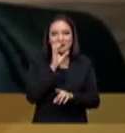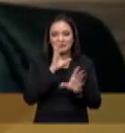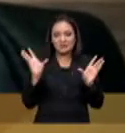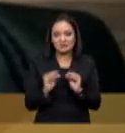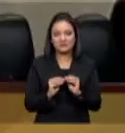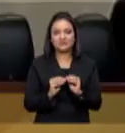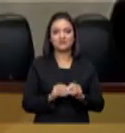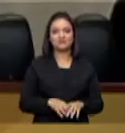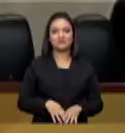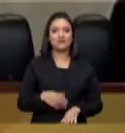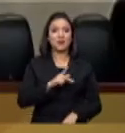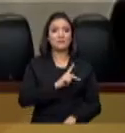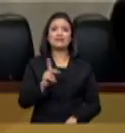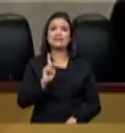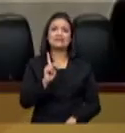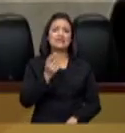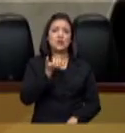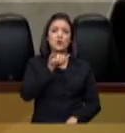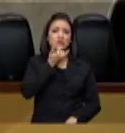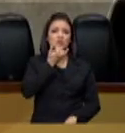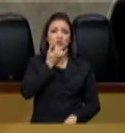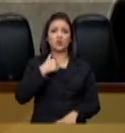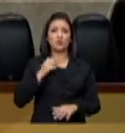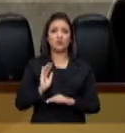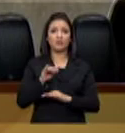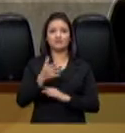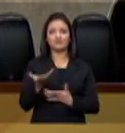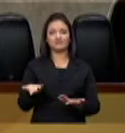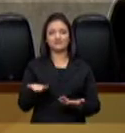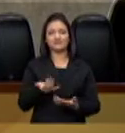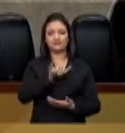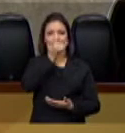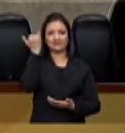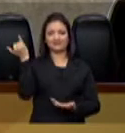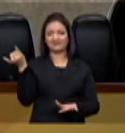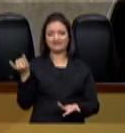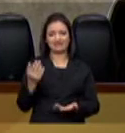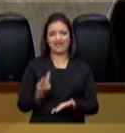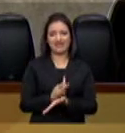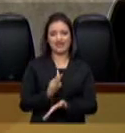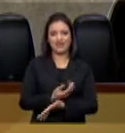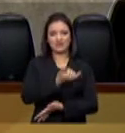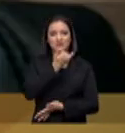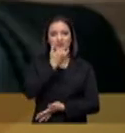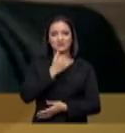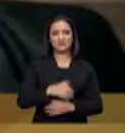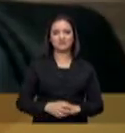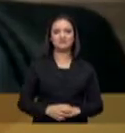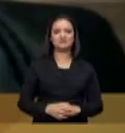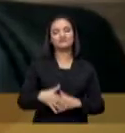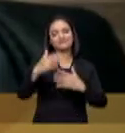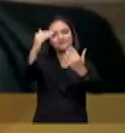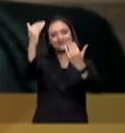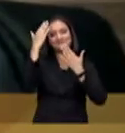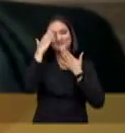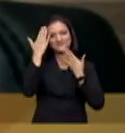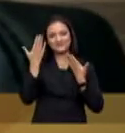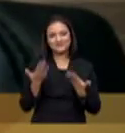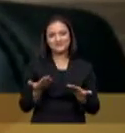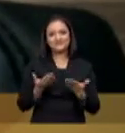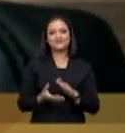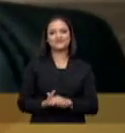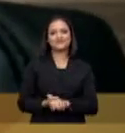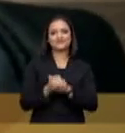Não, eu saltei por equívoco. Muito obrigado, senhor presidente. Cumprimento